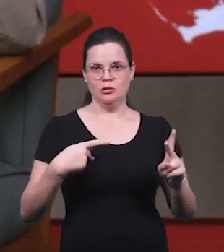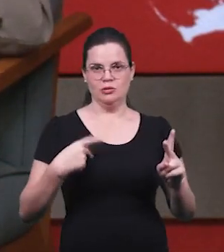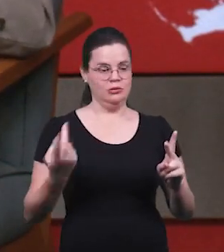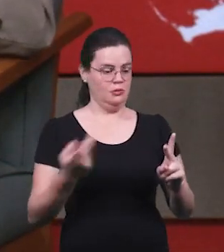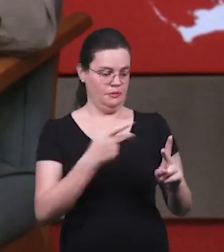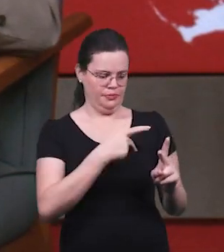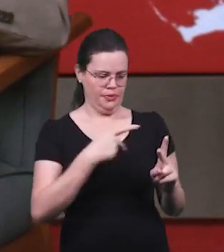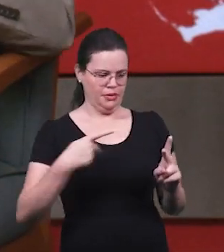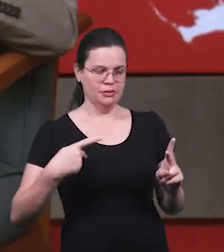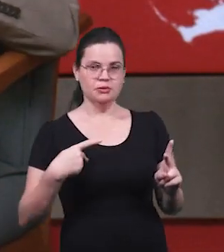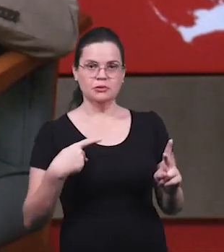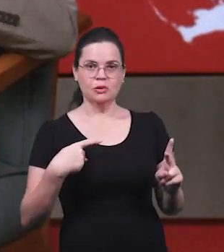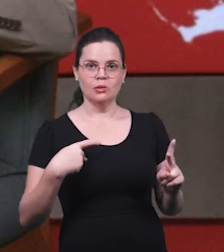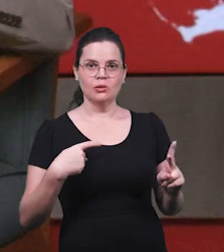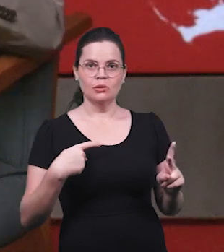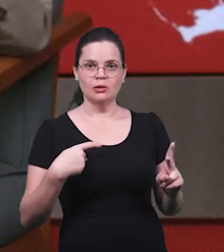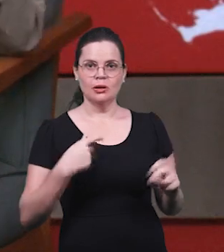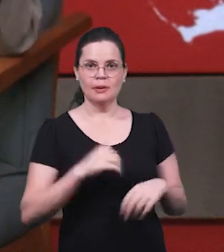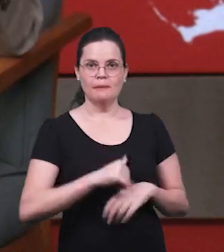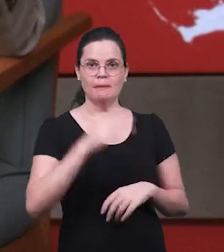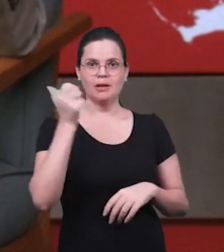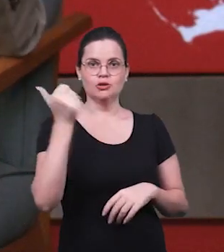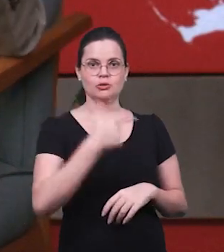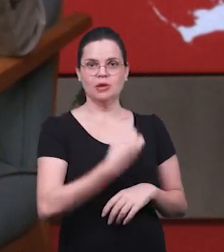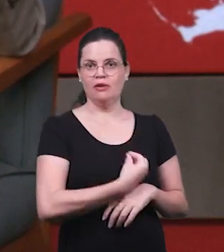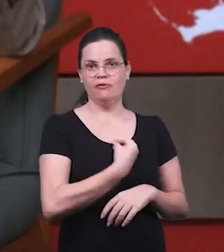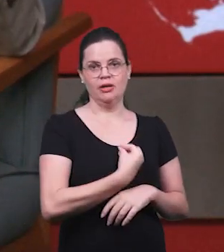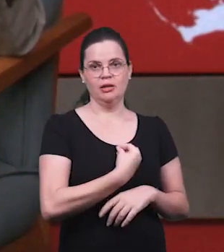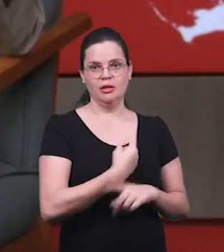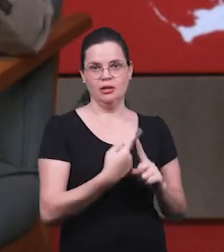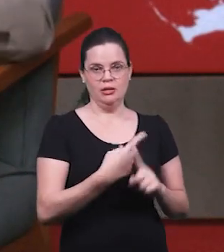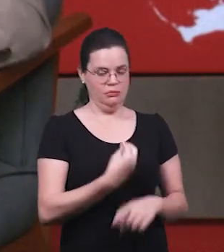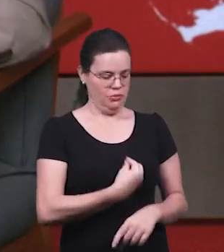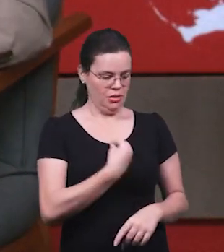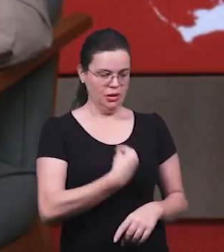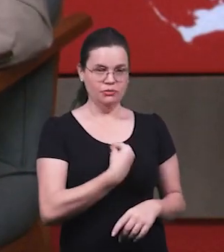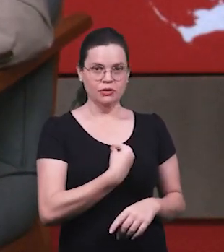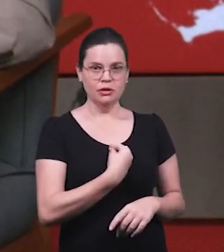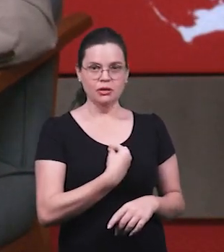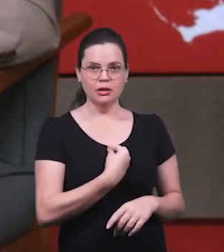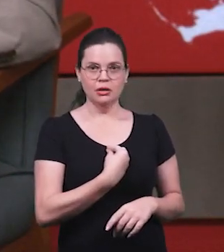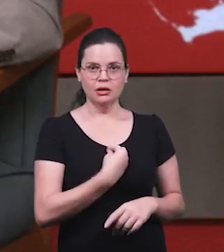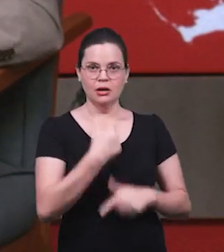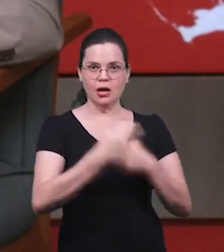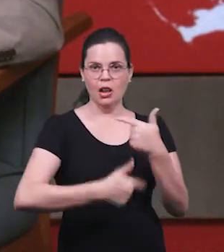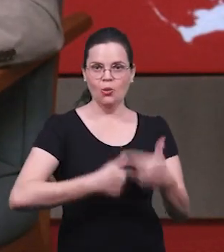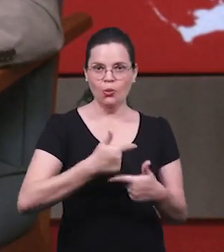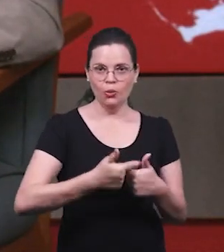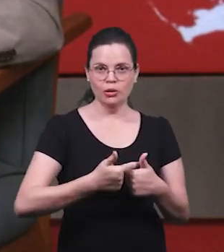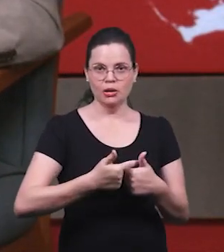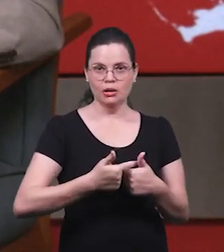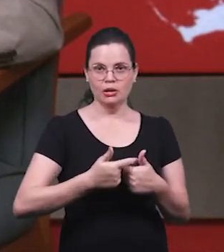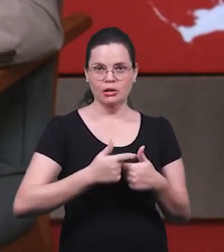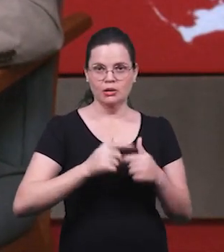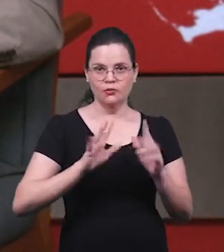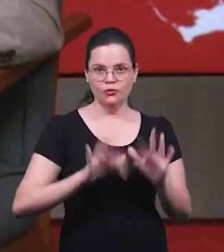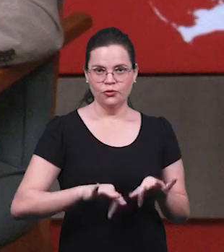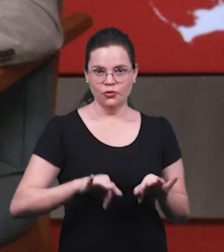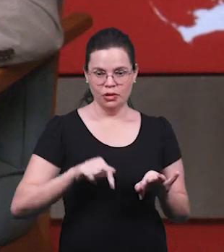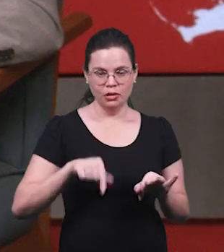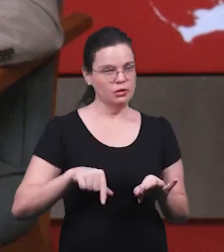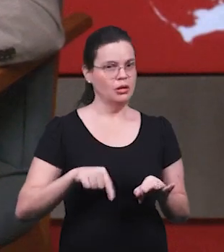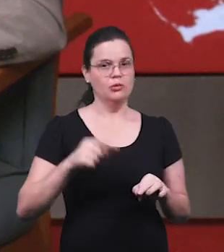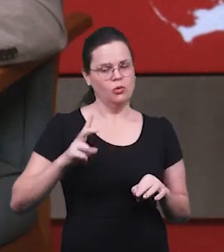a vida. Por quê? Porque é um combate da vida. Que vida? Uma vida que não vai terminar aqui, uma vida que vai continuar, porque é